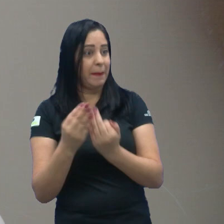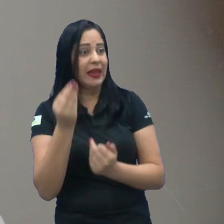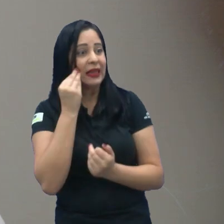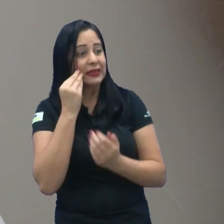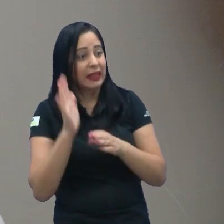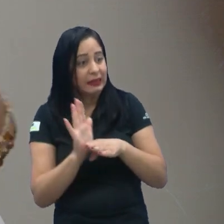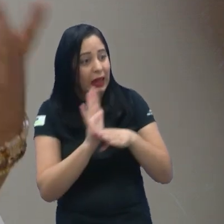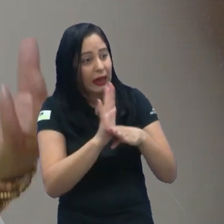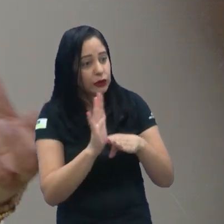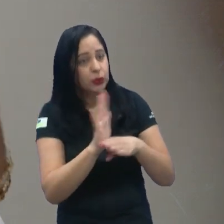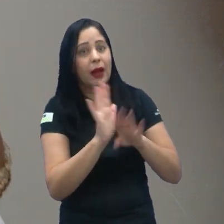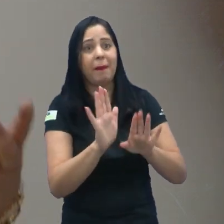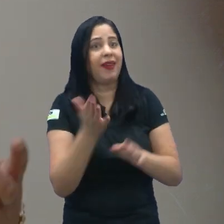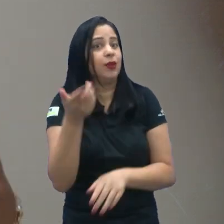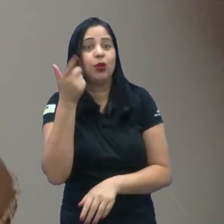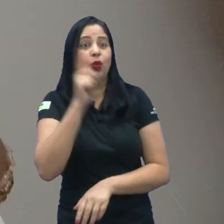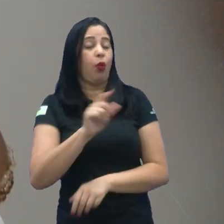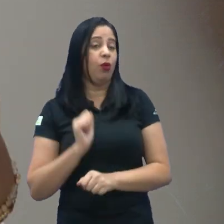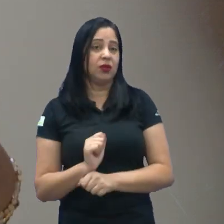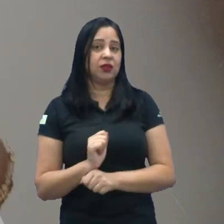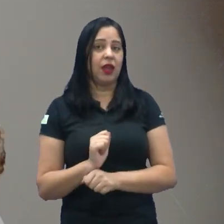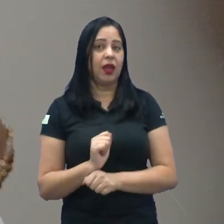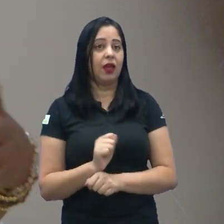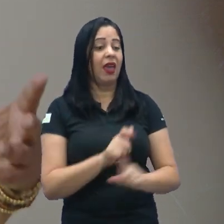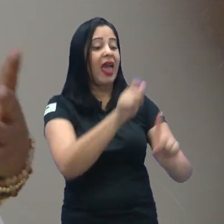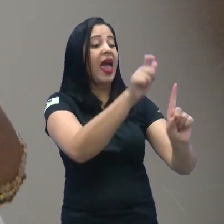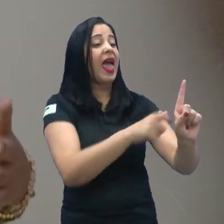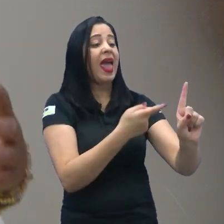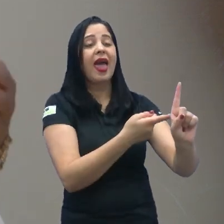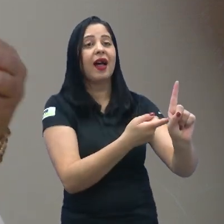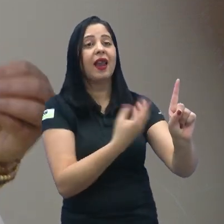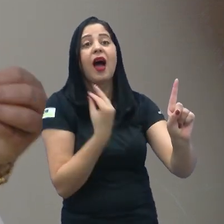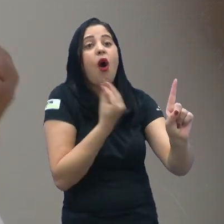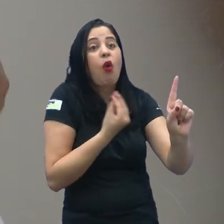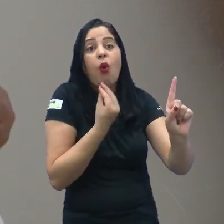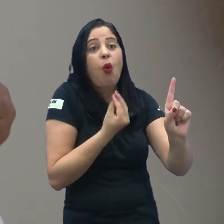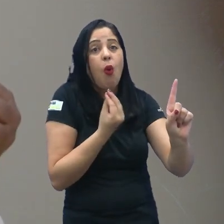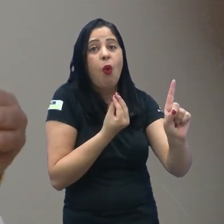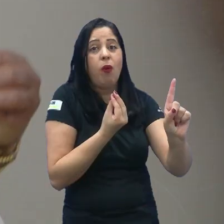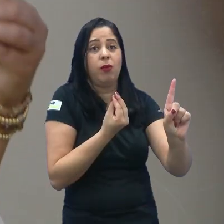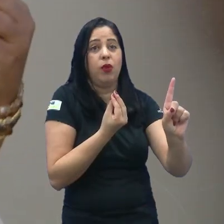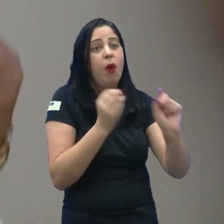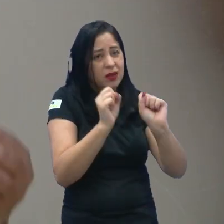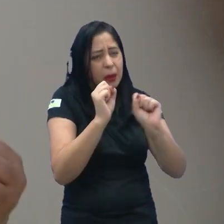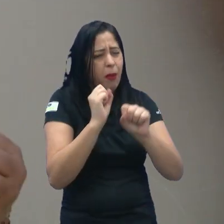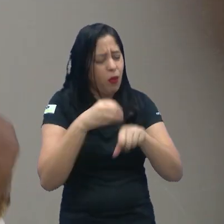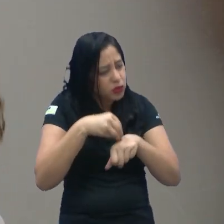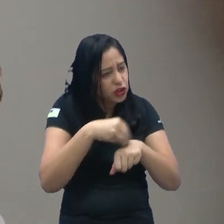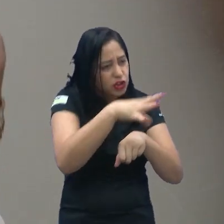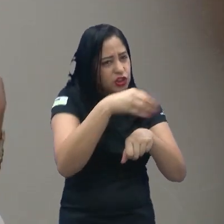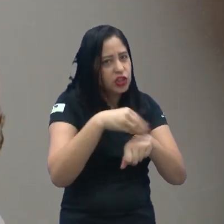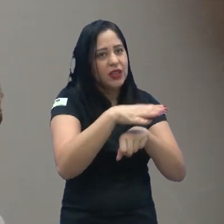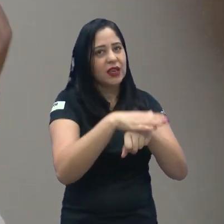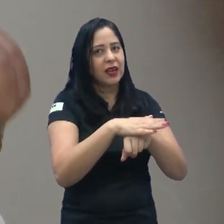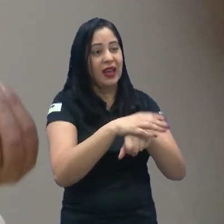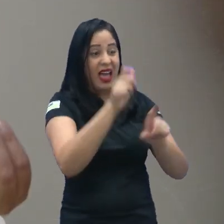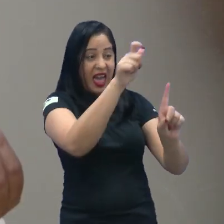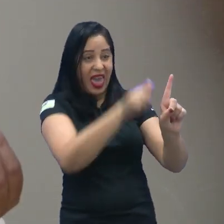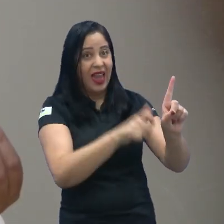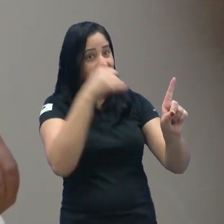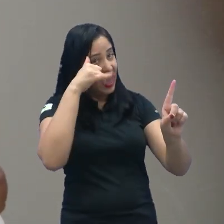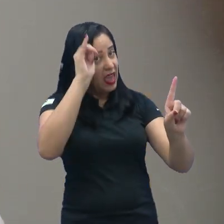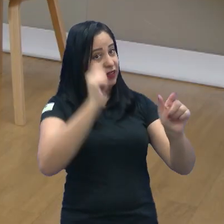outras demandas, né? Como que essa mulher pode passar por esse período? Dicas, estratégias, para ela não cair nessa ansiedade ou